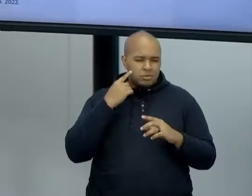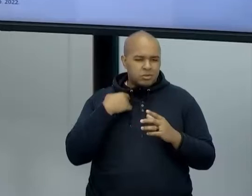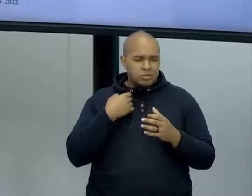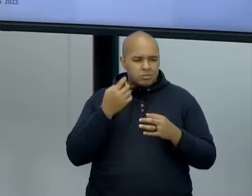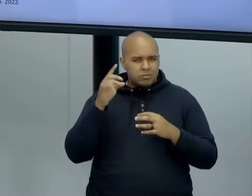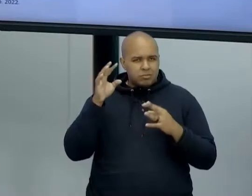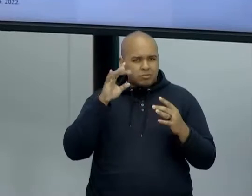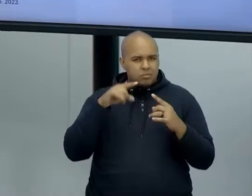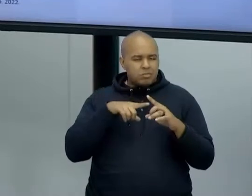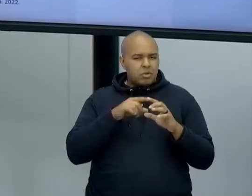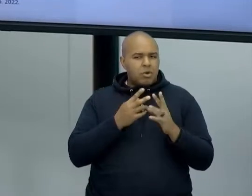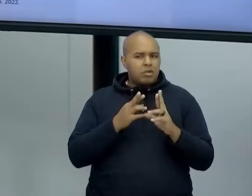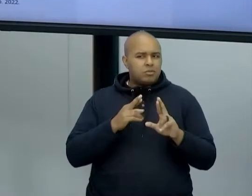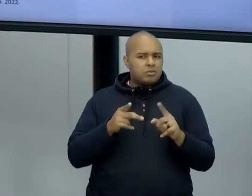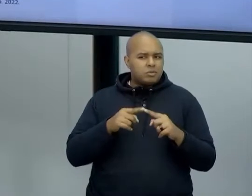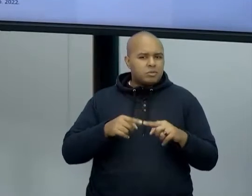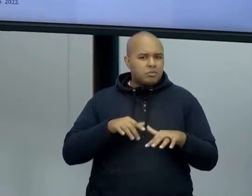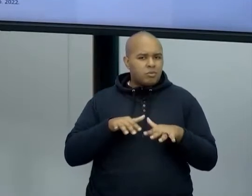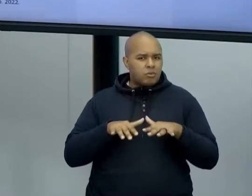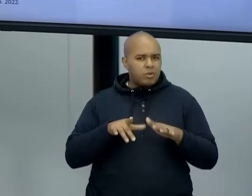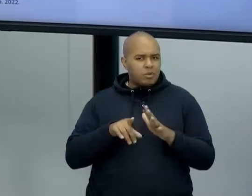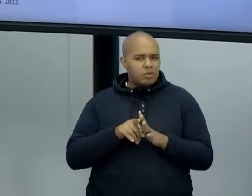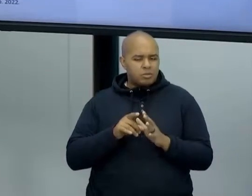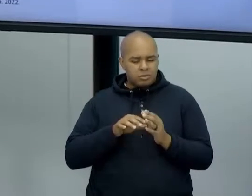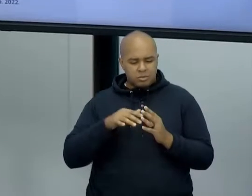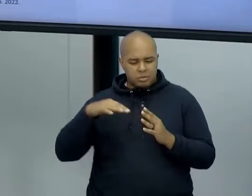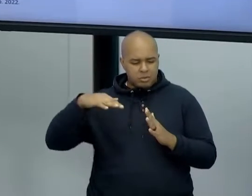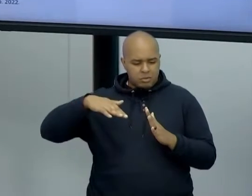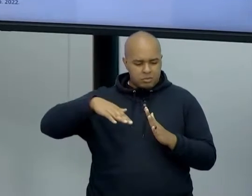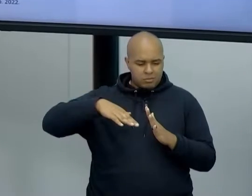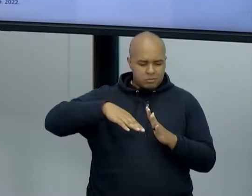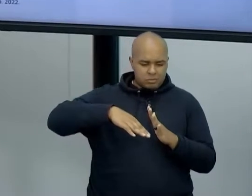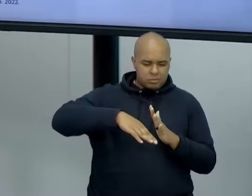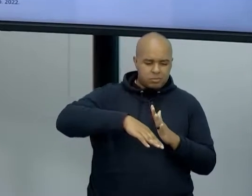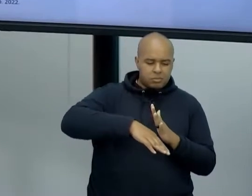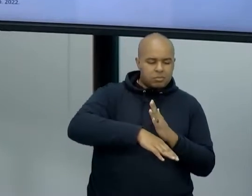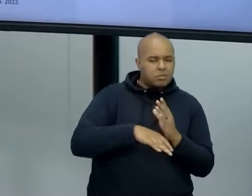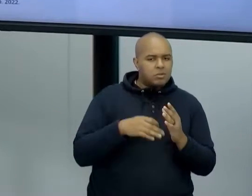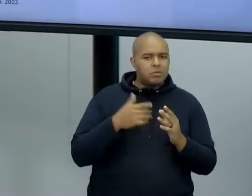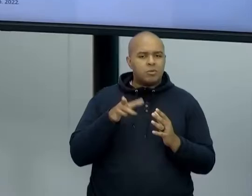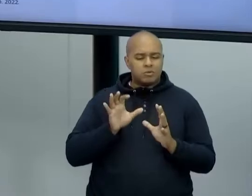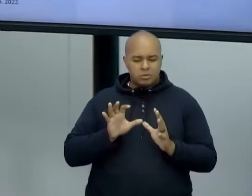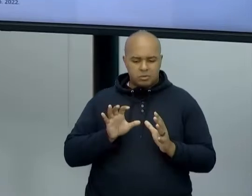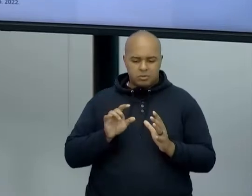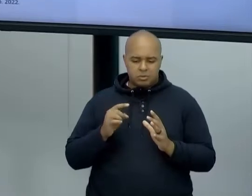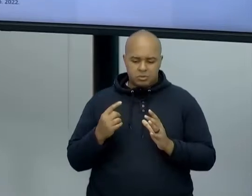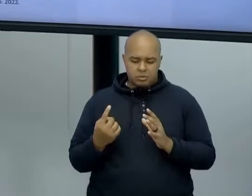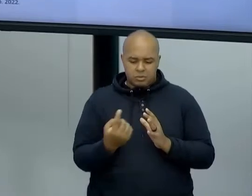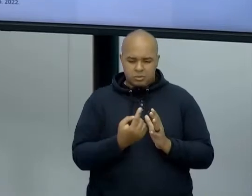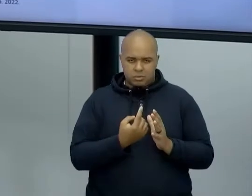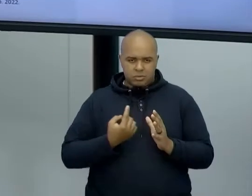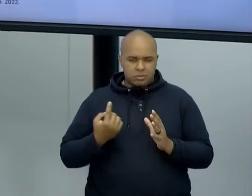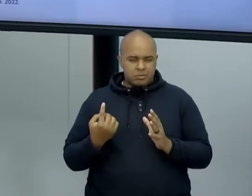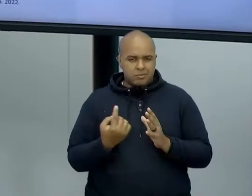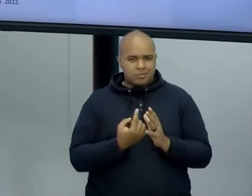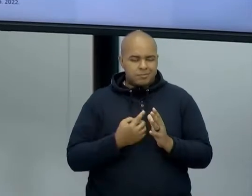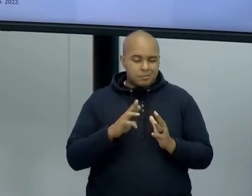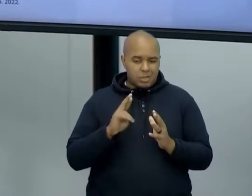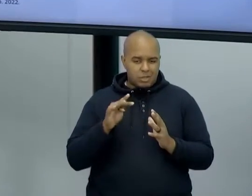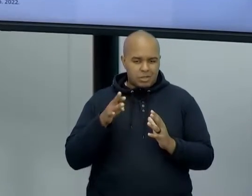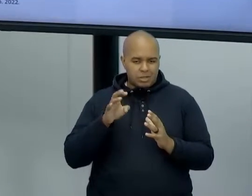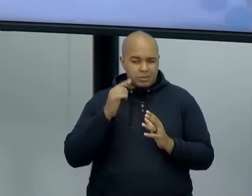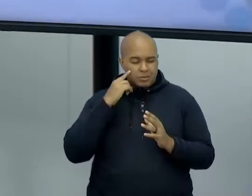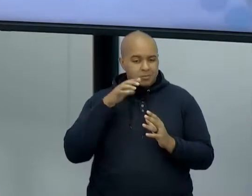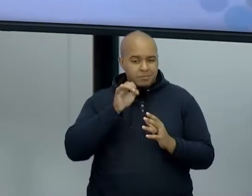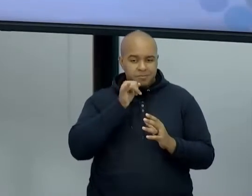nosso imaginário a diferença entre o movimento de deslizar e o movimento de rotacionar, tá? Então, eu